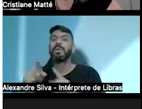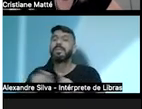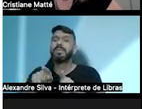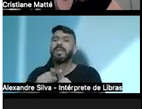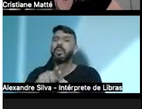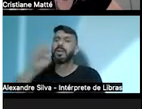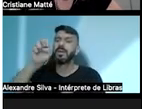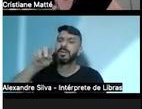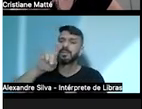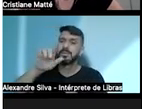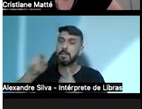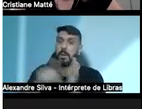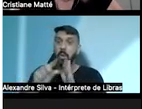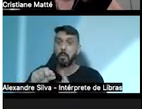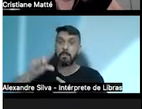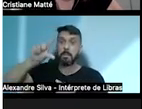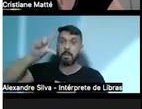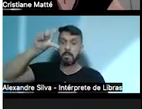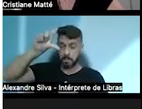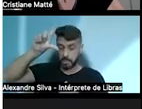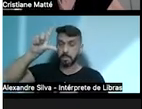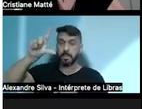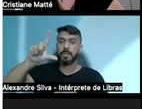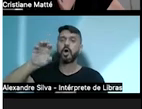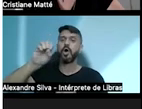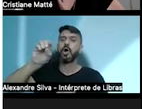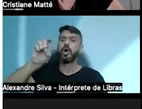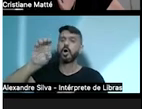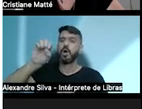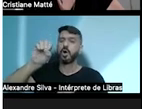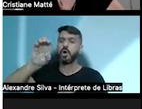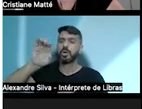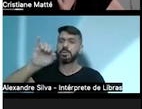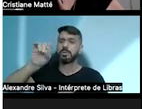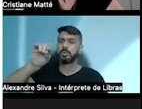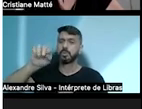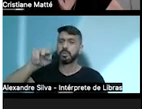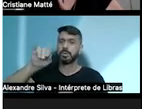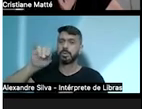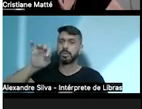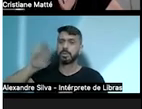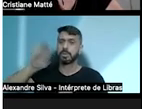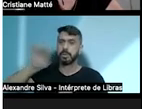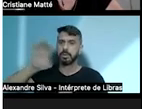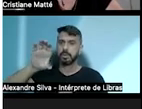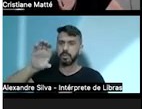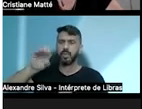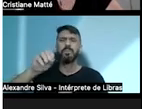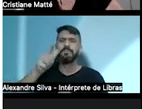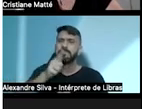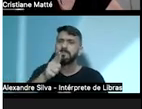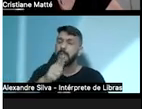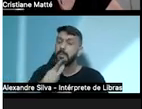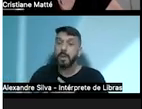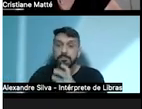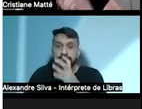está relacionado a um aumento excessivo da produção de óxido nítrico, e o exercício preveniu esse efeito. E mais